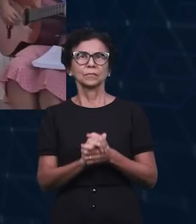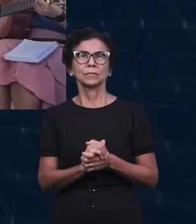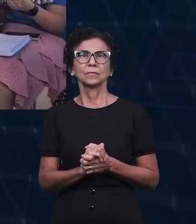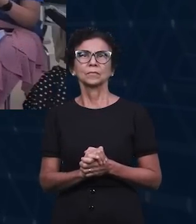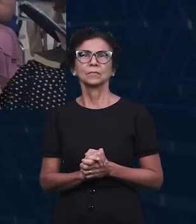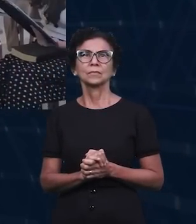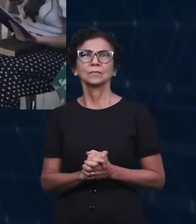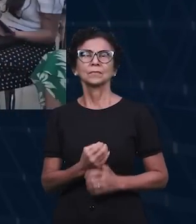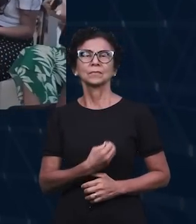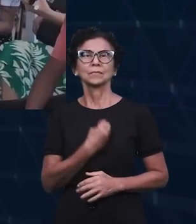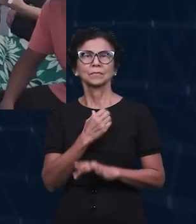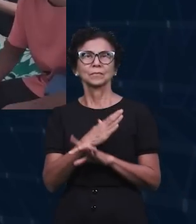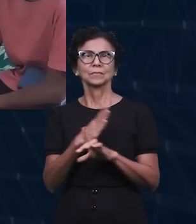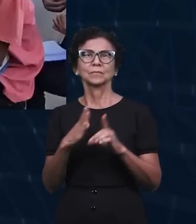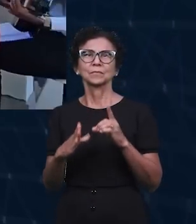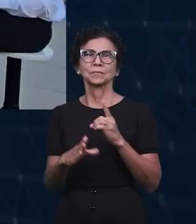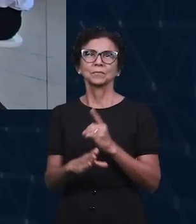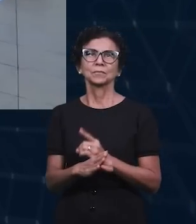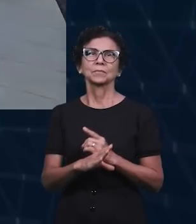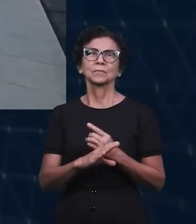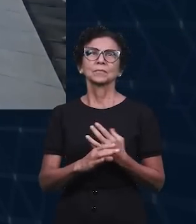Senhor.